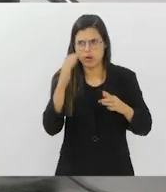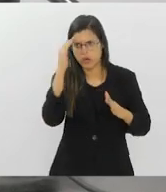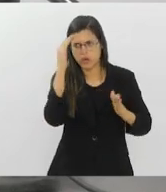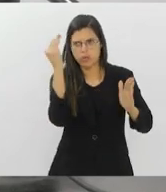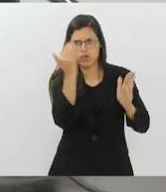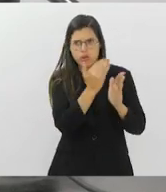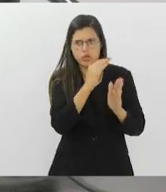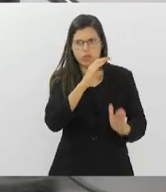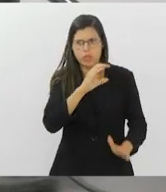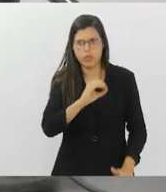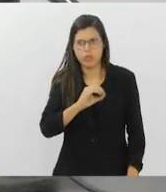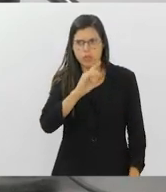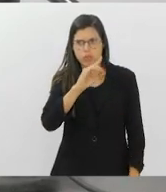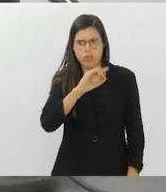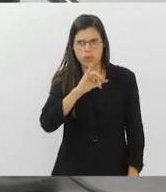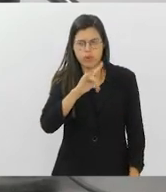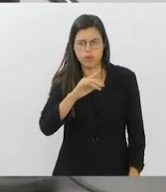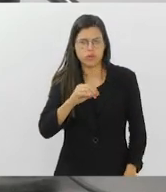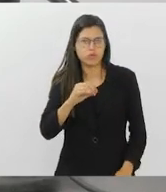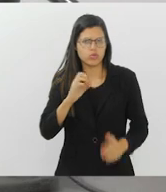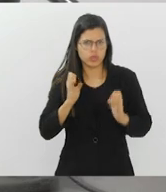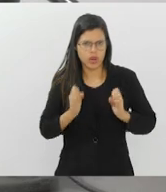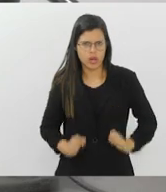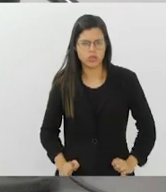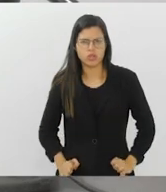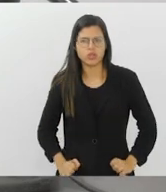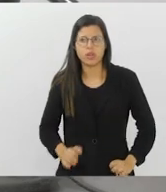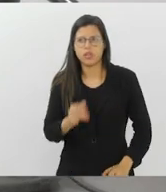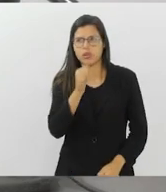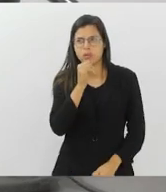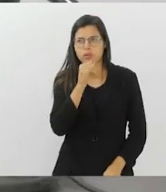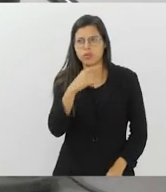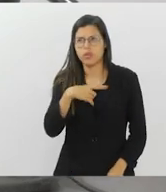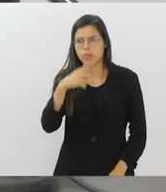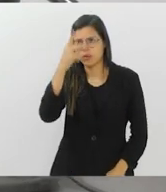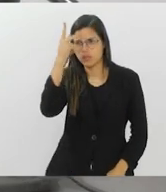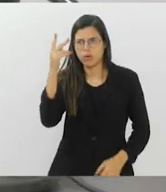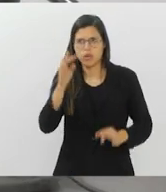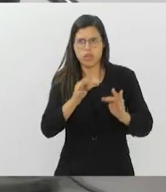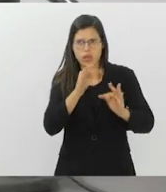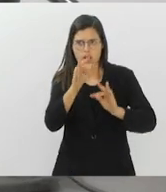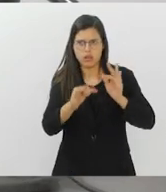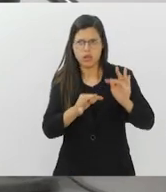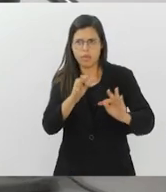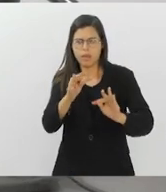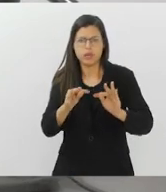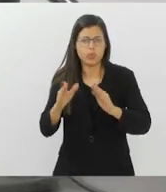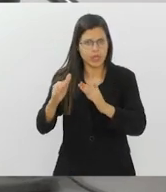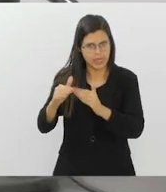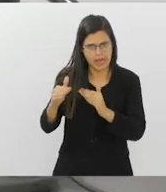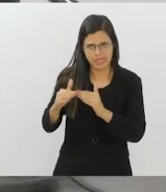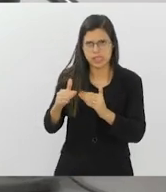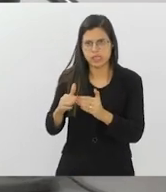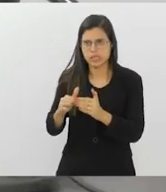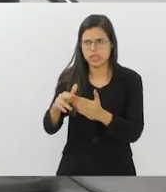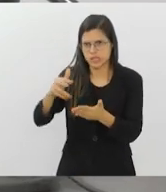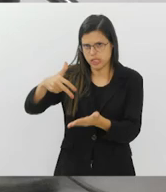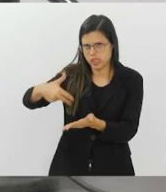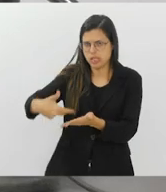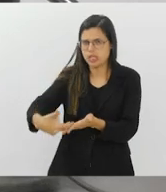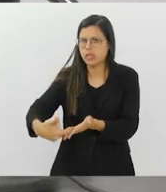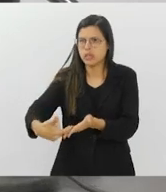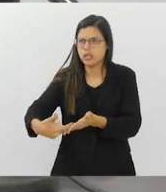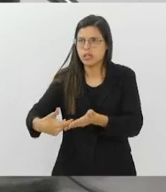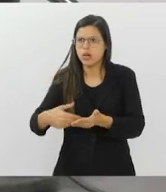do setor? Por exemplo, né, a gente tem uma pessoa que está fazendo um tratamento no home care, e o